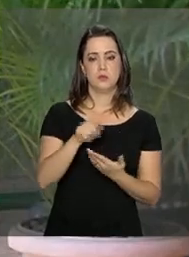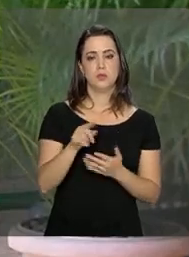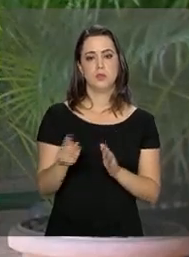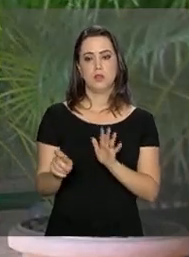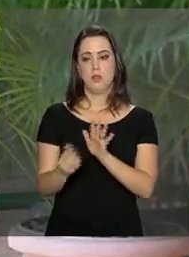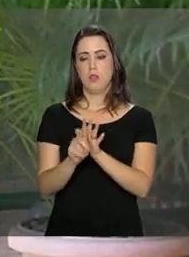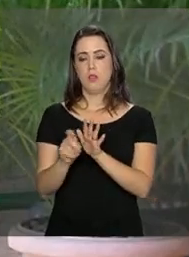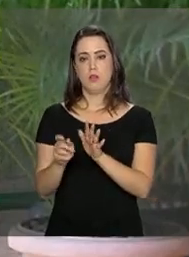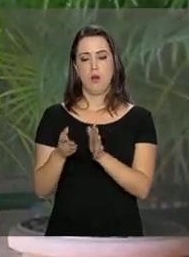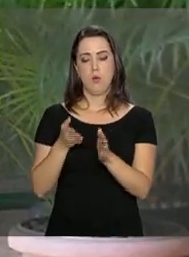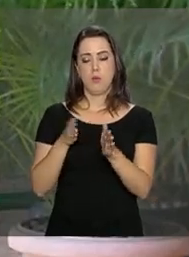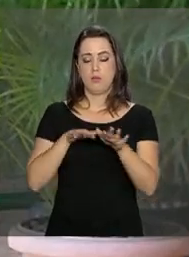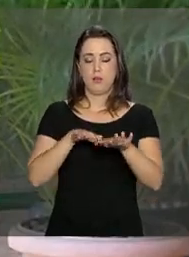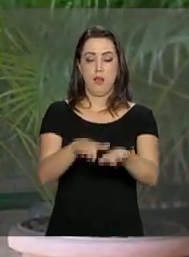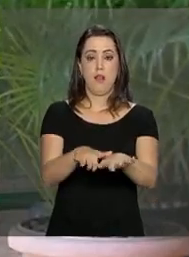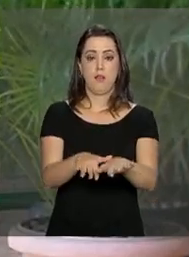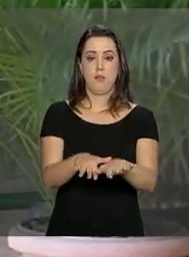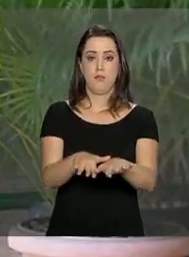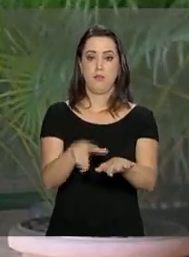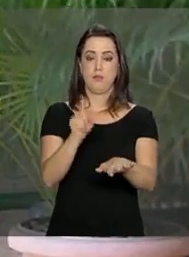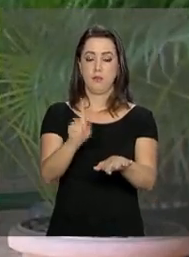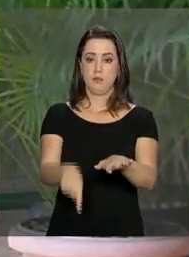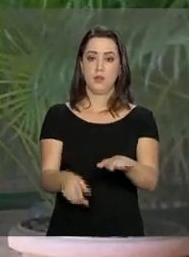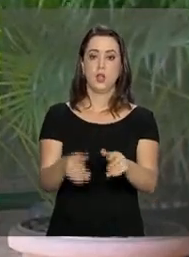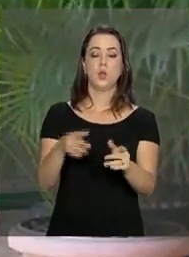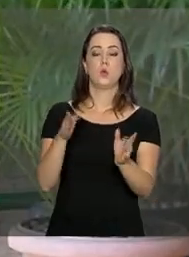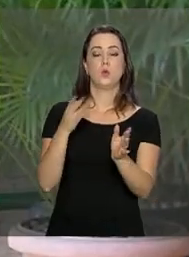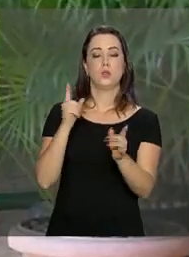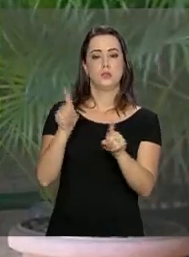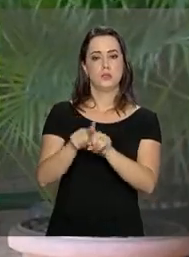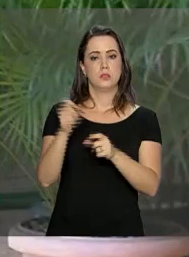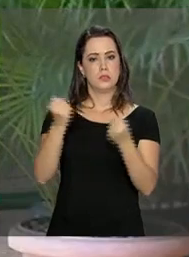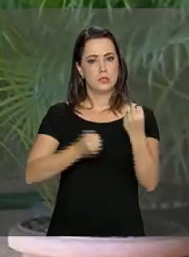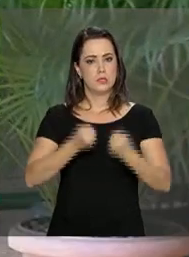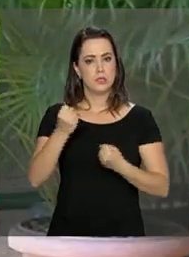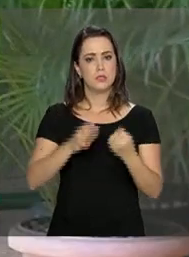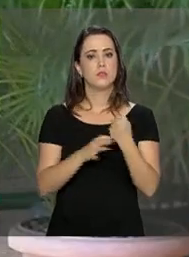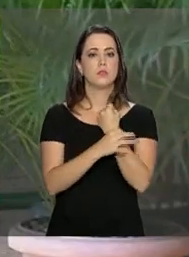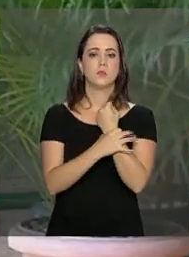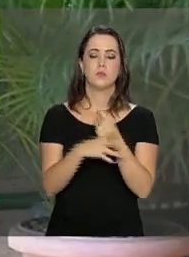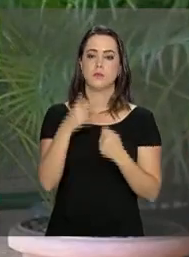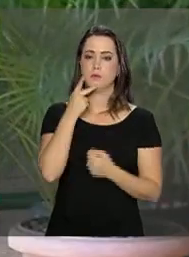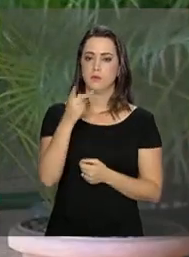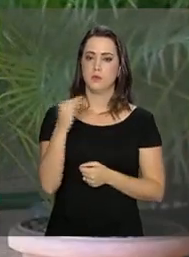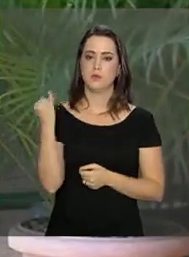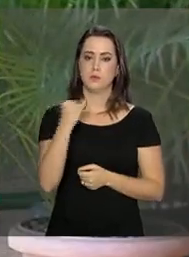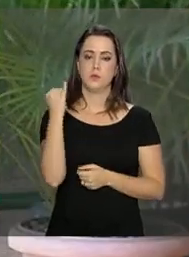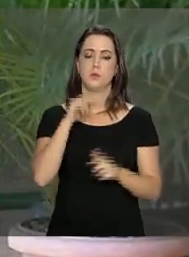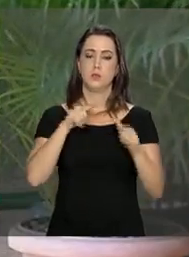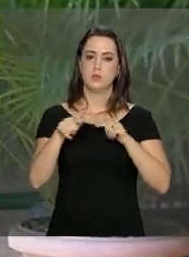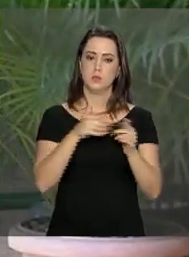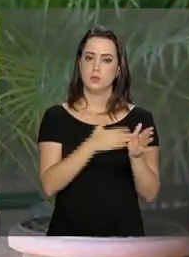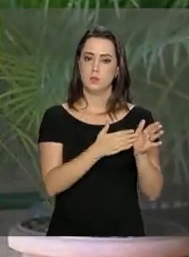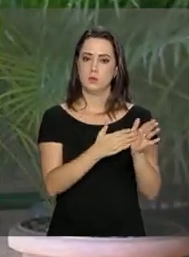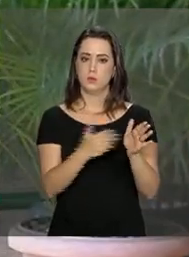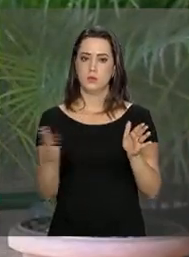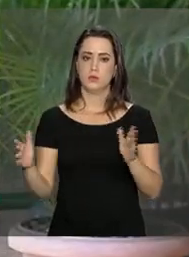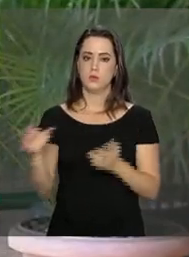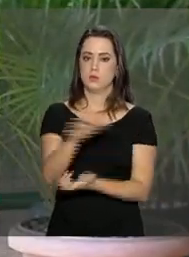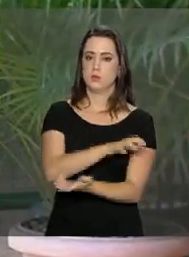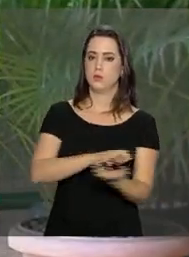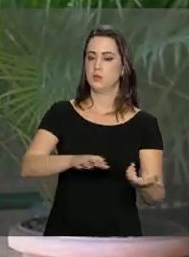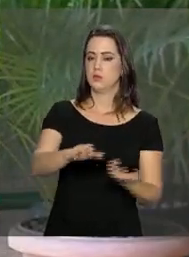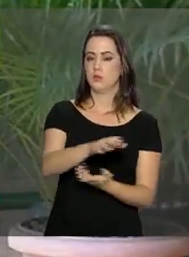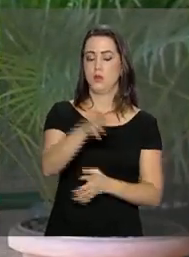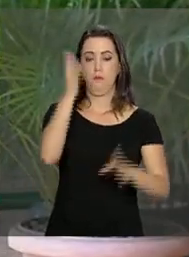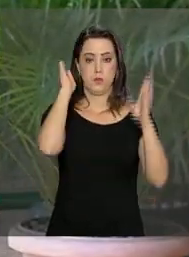o trânsito e também na questão da segurança e ele destacou inclusive o papel da polícia rodoviária federal durante a greve dos